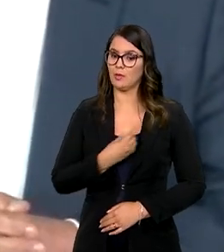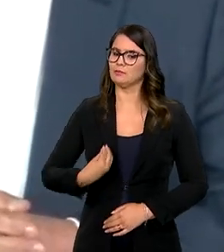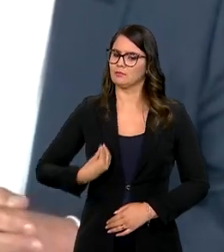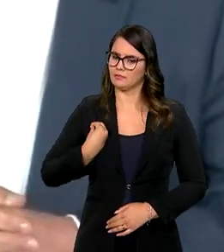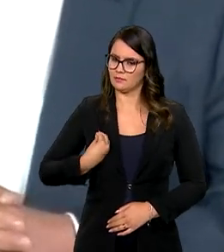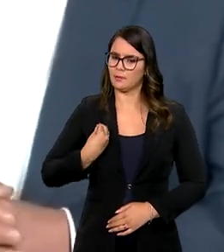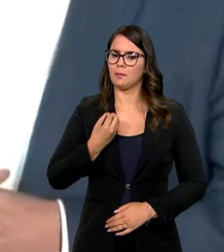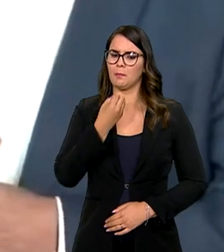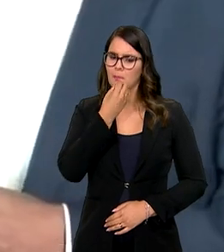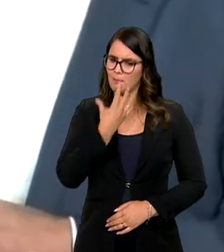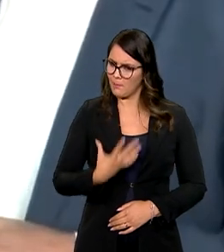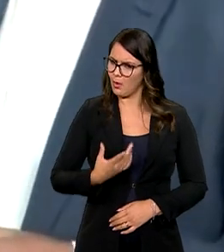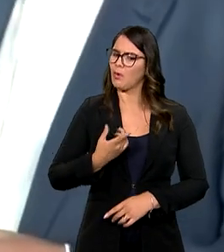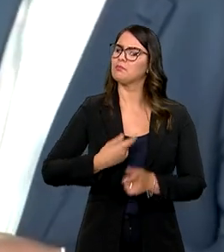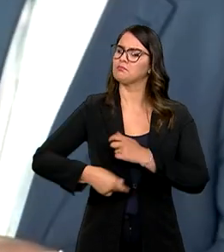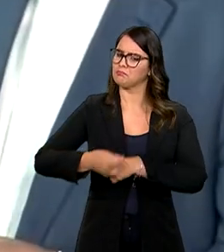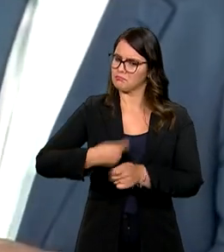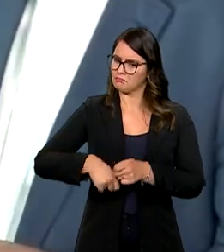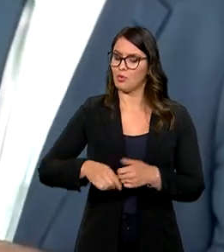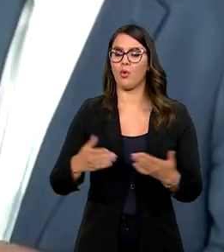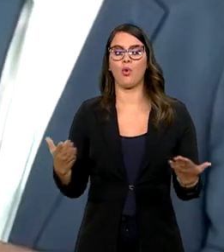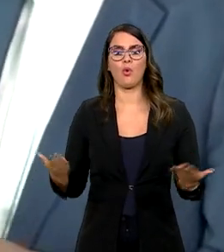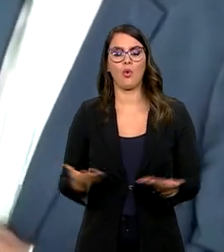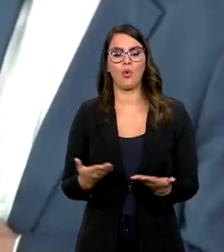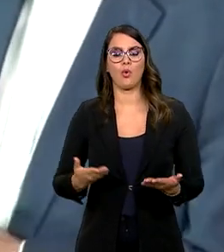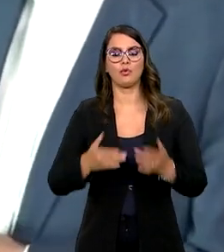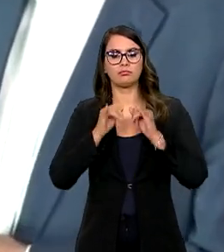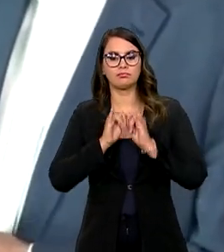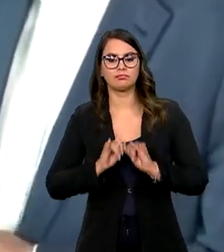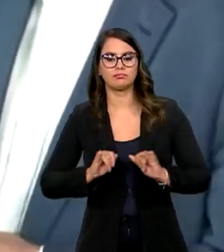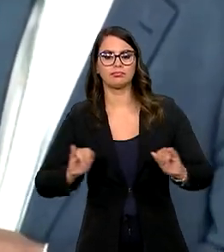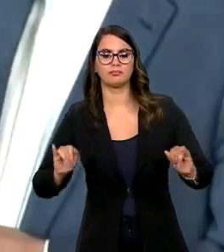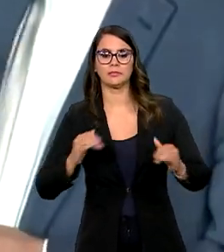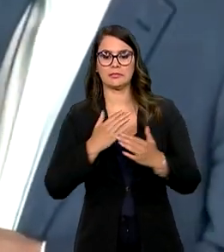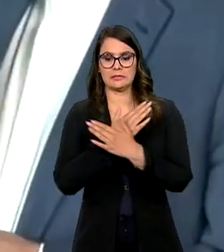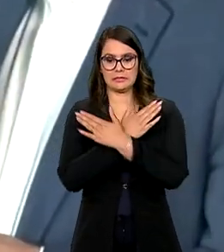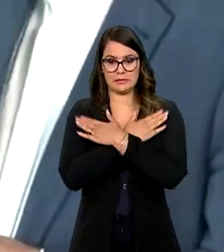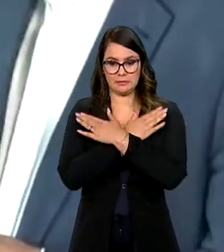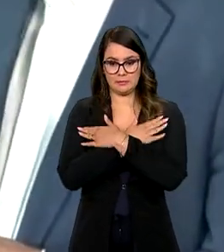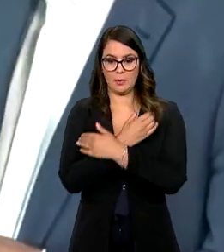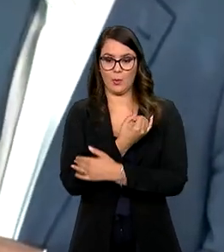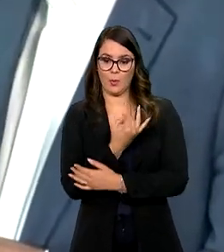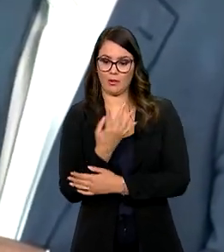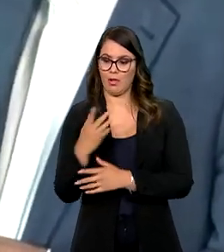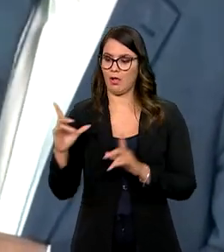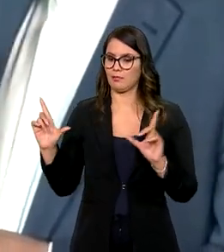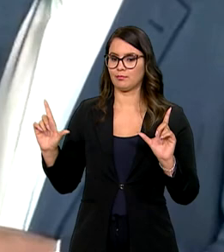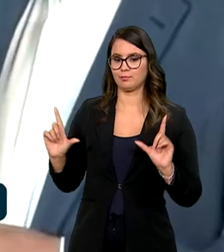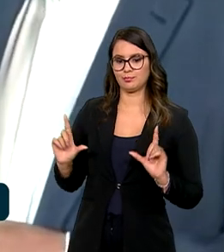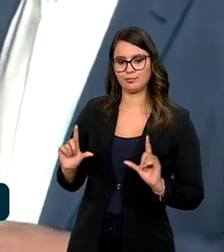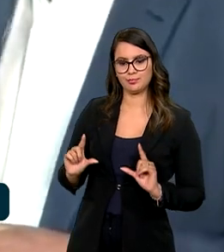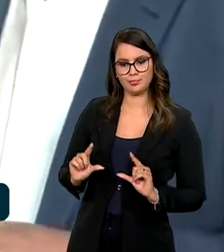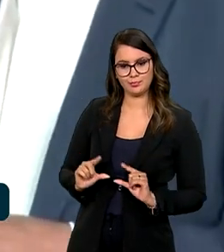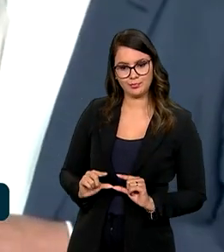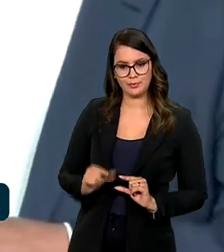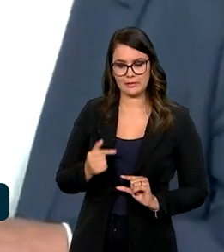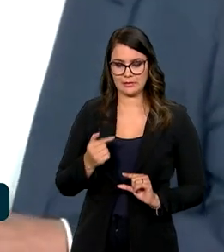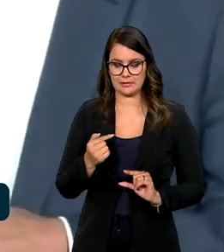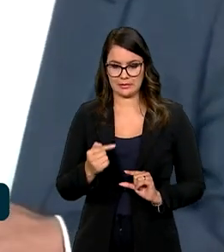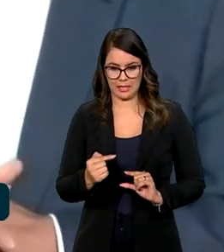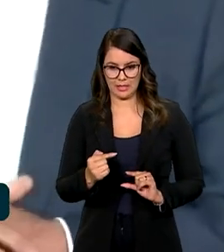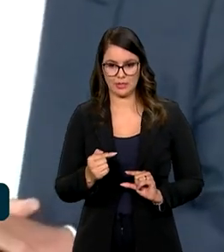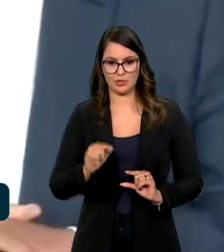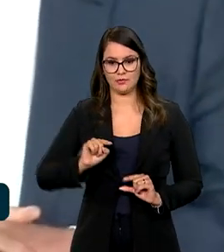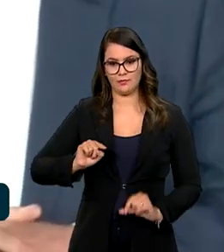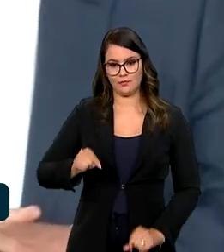da economia hoje foi publicado desemprego caiu mais um pouco caiu para